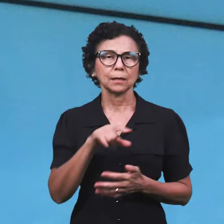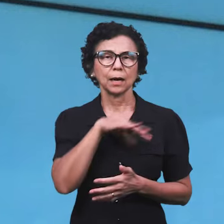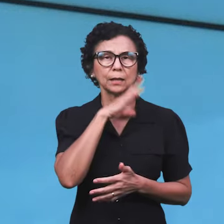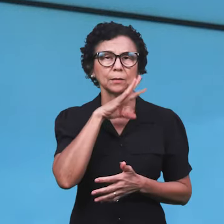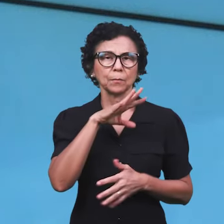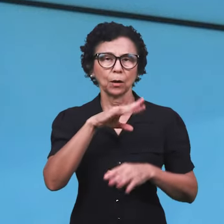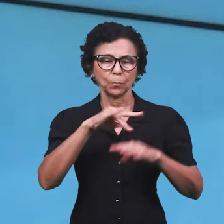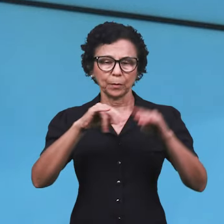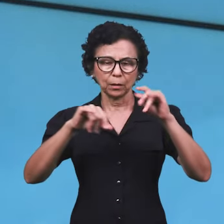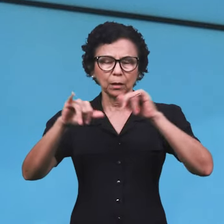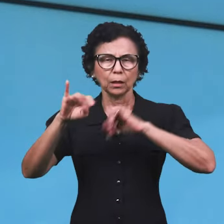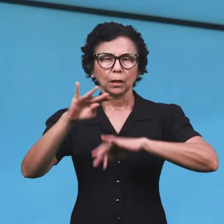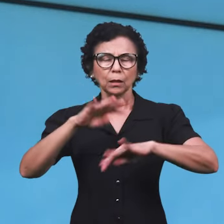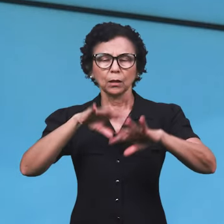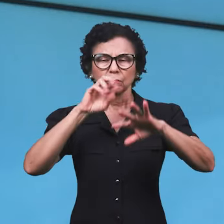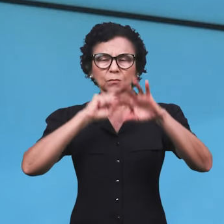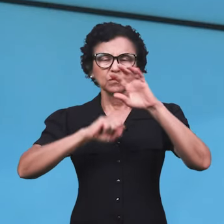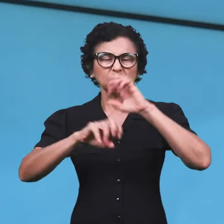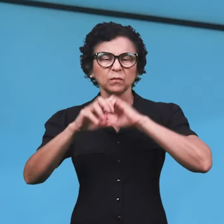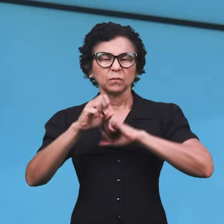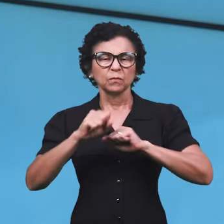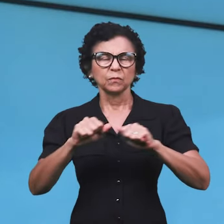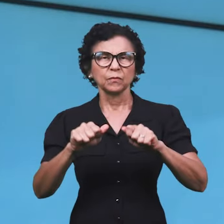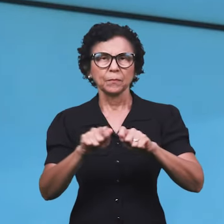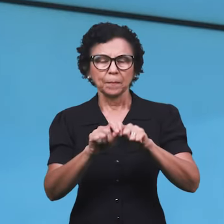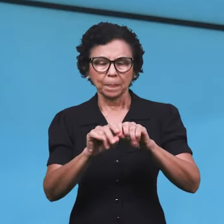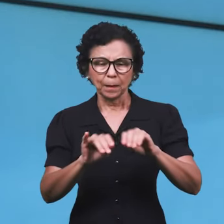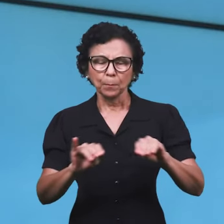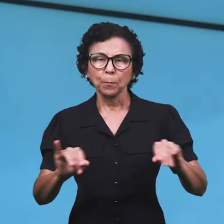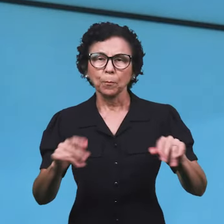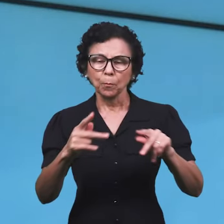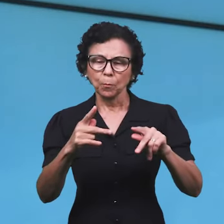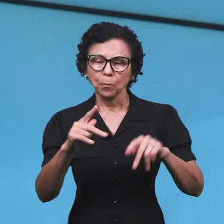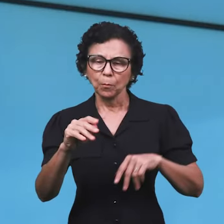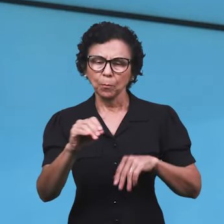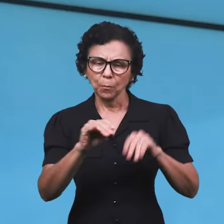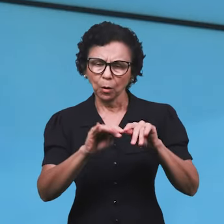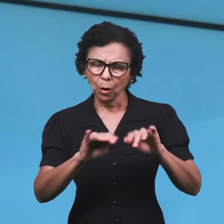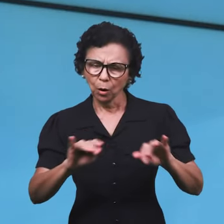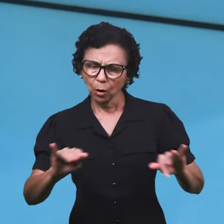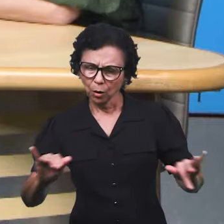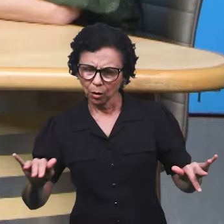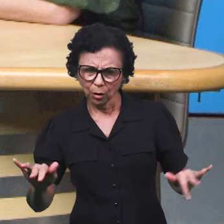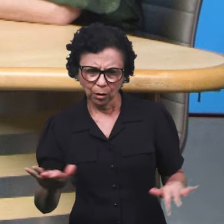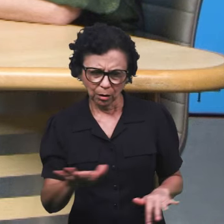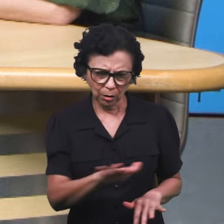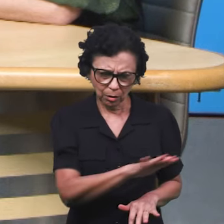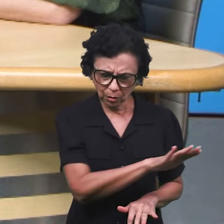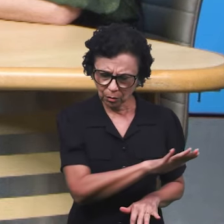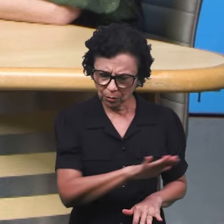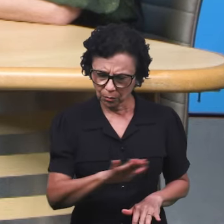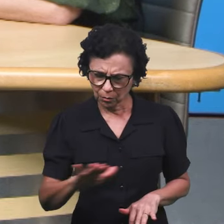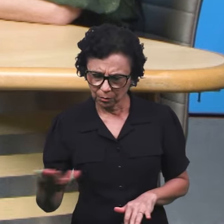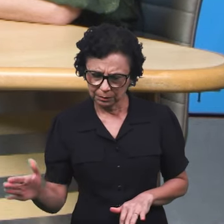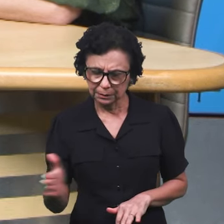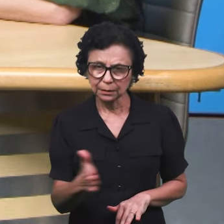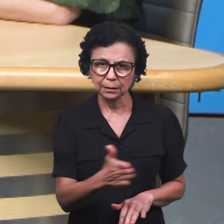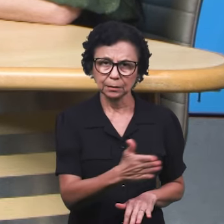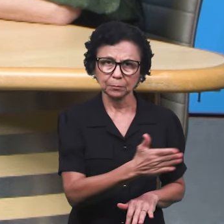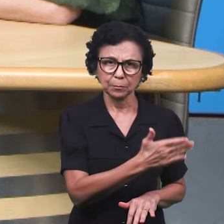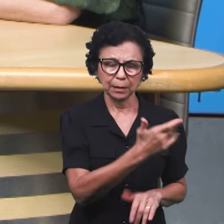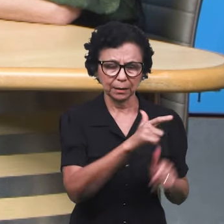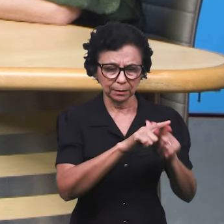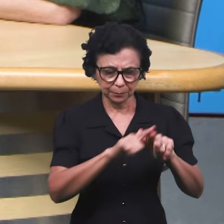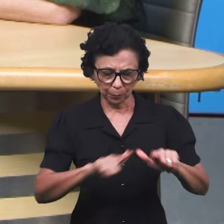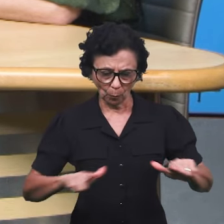de pelúcia estão lá em cima do armário e a gente nem lembra que ele existe, mas ele está ali acumulando poeira, vem junto o ácaro. Então, é evitar isso, é que a gente